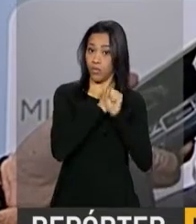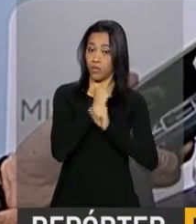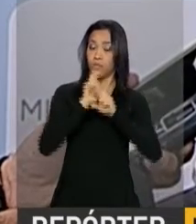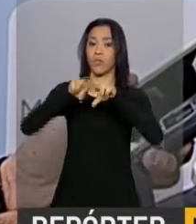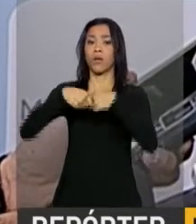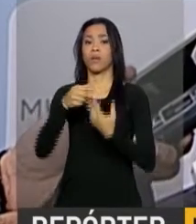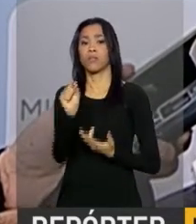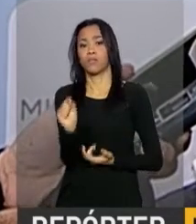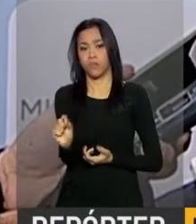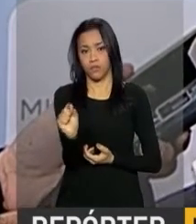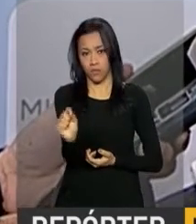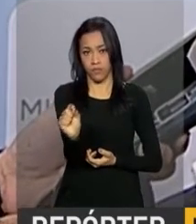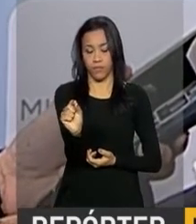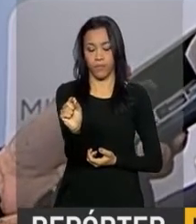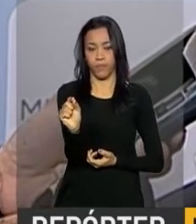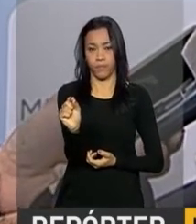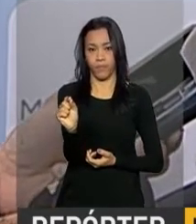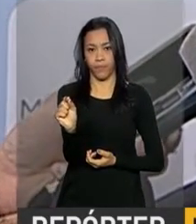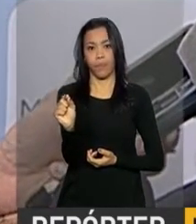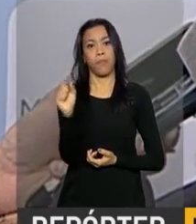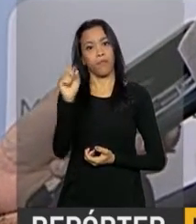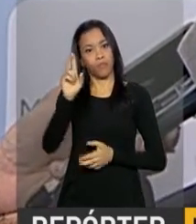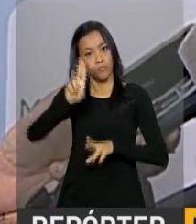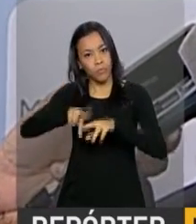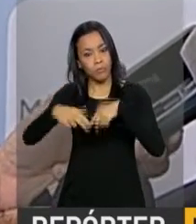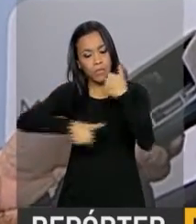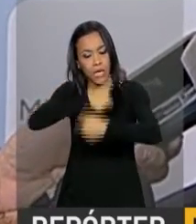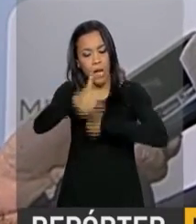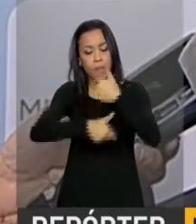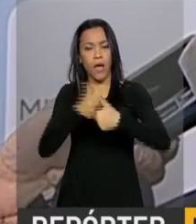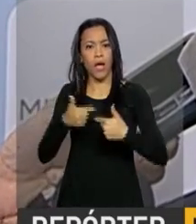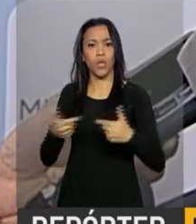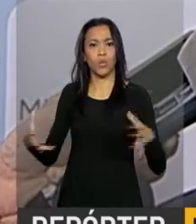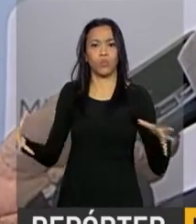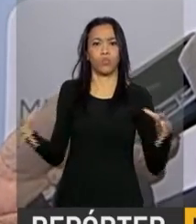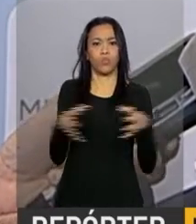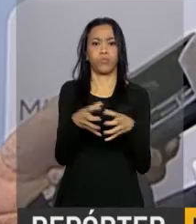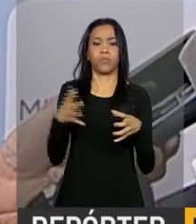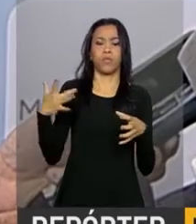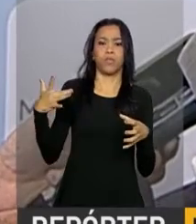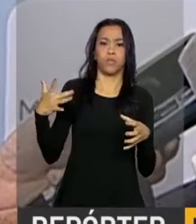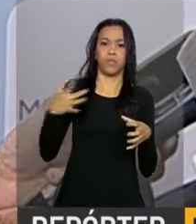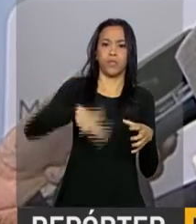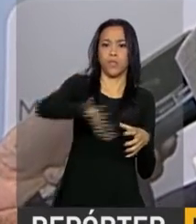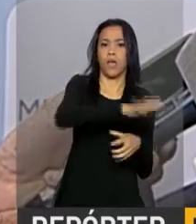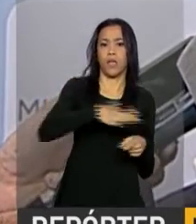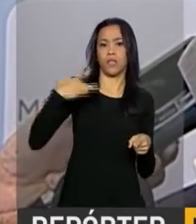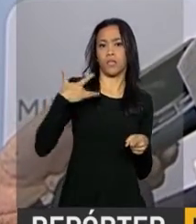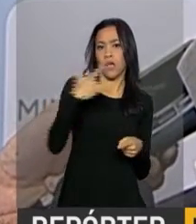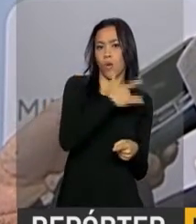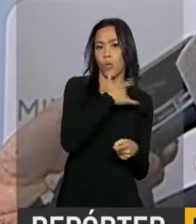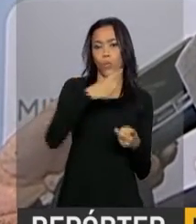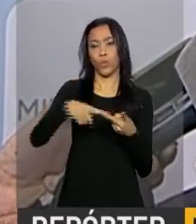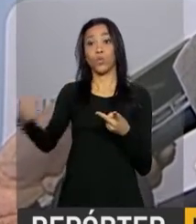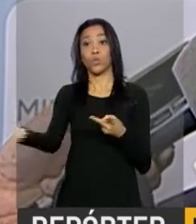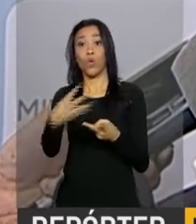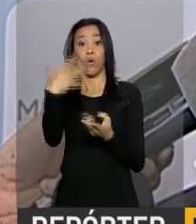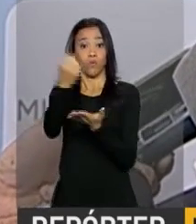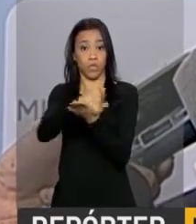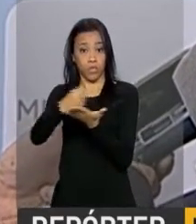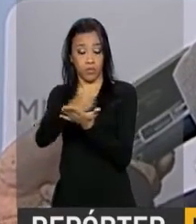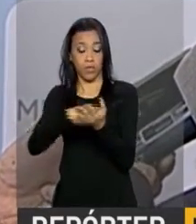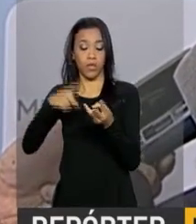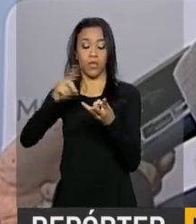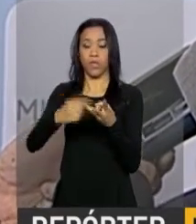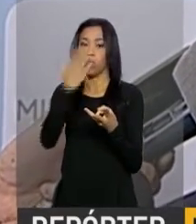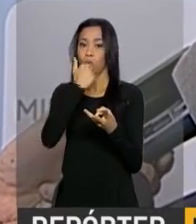de uma ação conjunta da saúde, novos medicamentos, alimentação saudável,